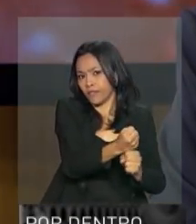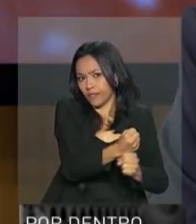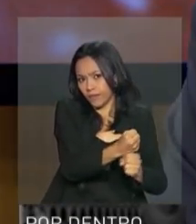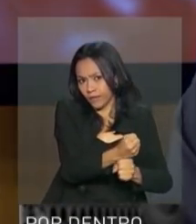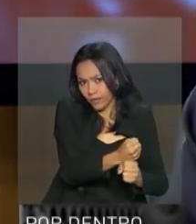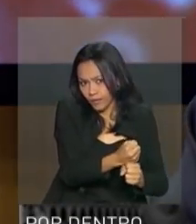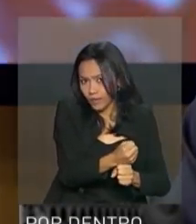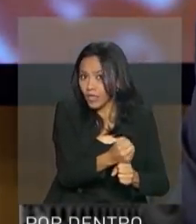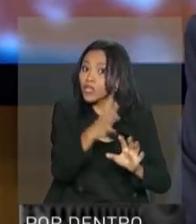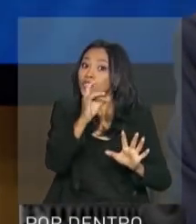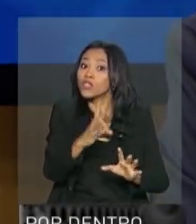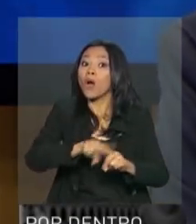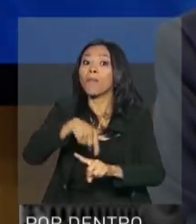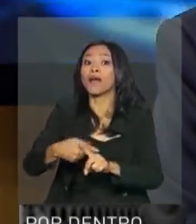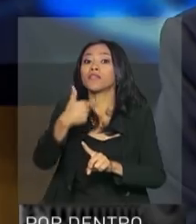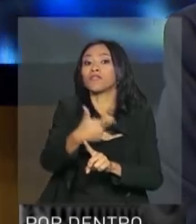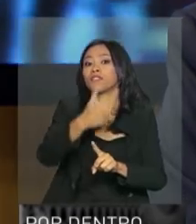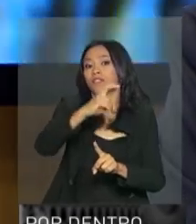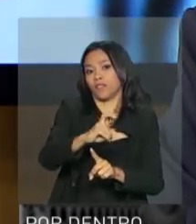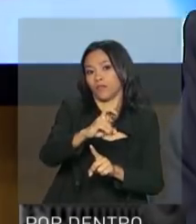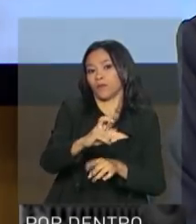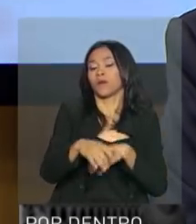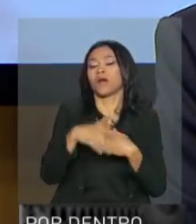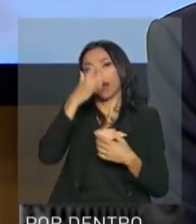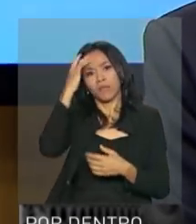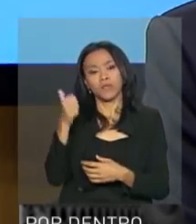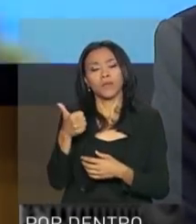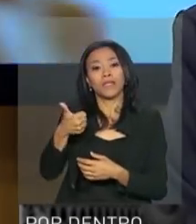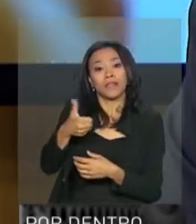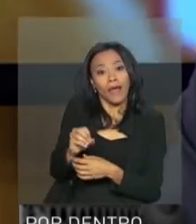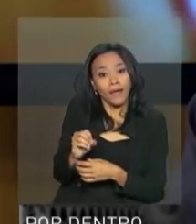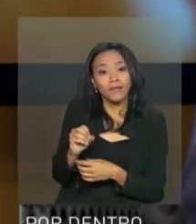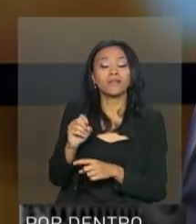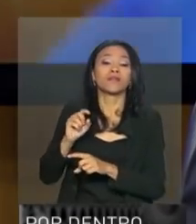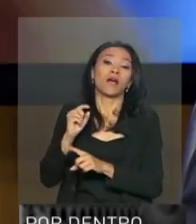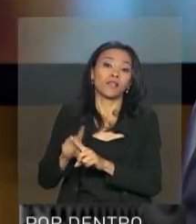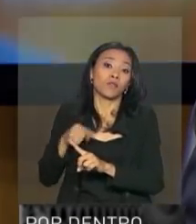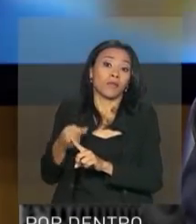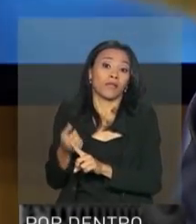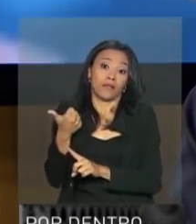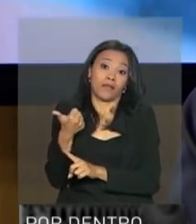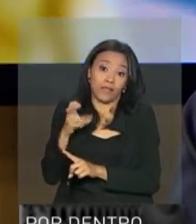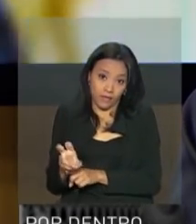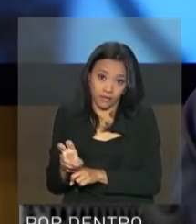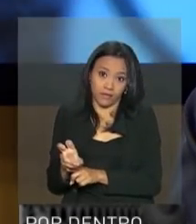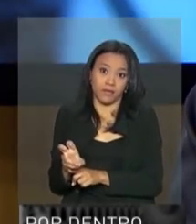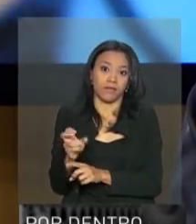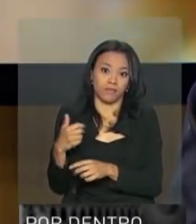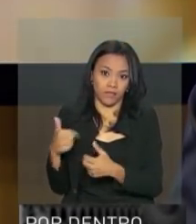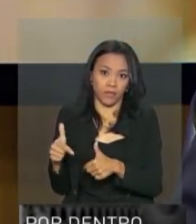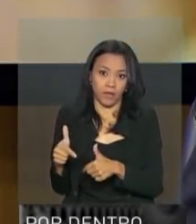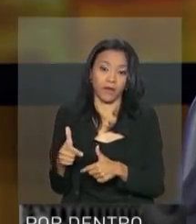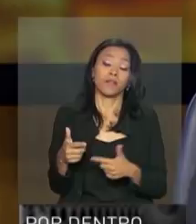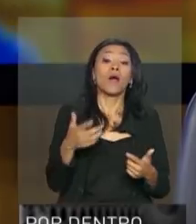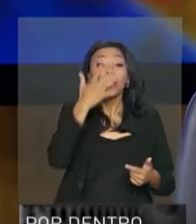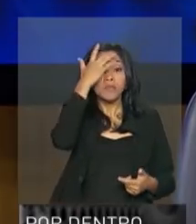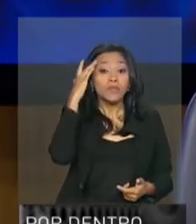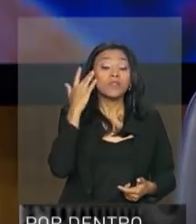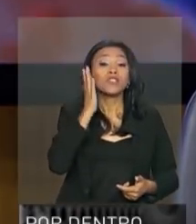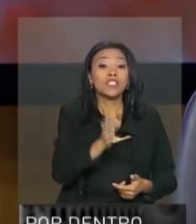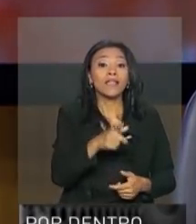contaria 25. A pessoa que trabalharia 10 contaria 15 anos. Isso seria a conversão. Para as pessoas que já têm tempo